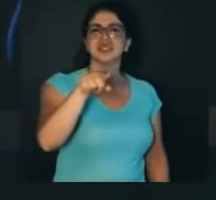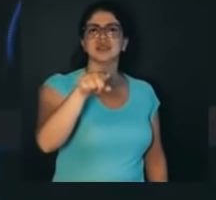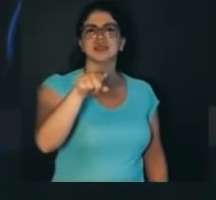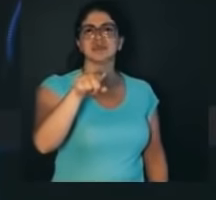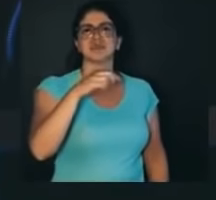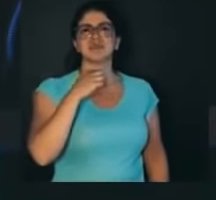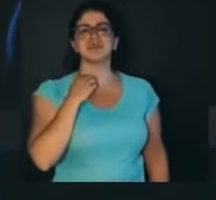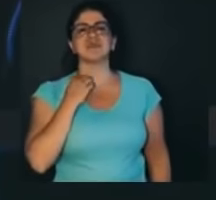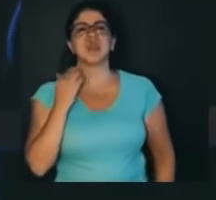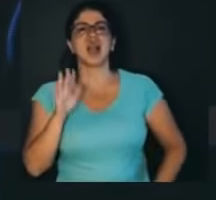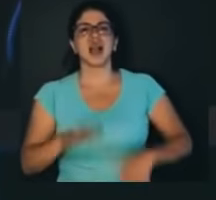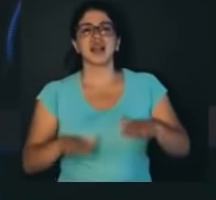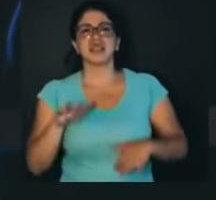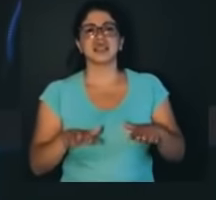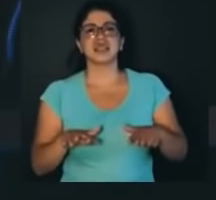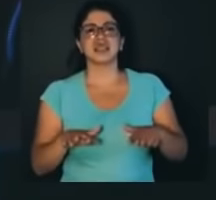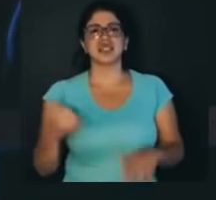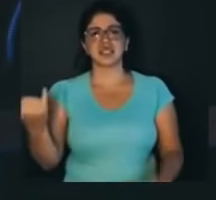mas pastor,